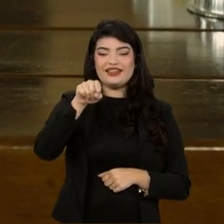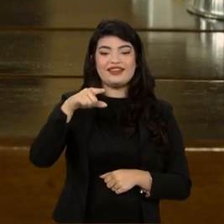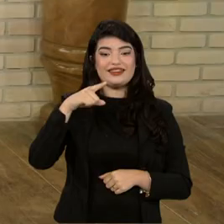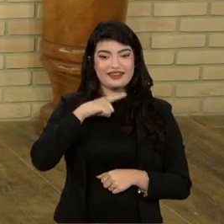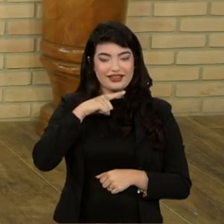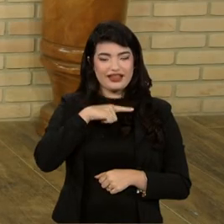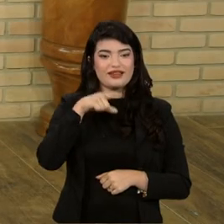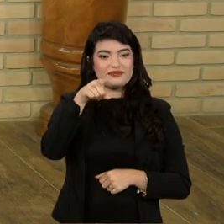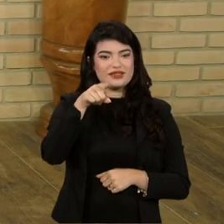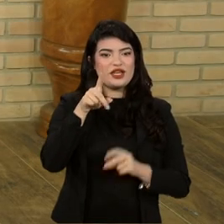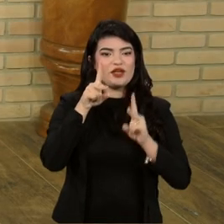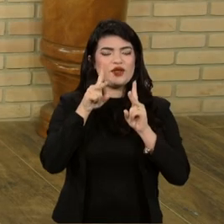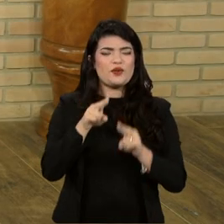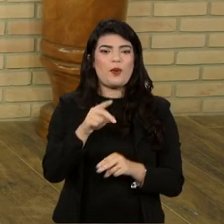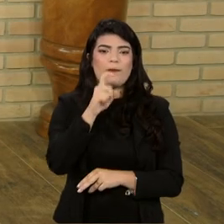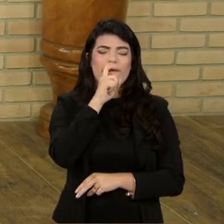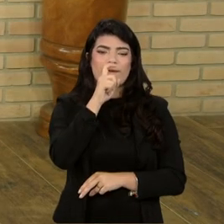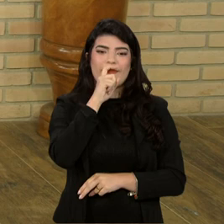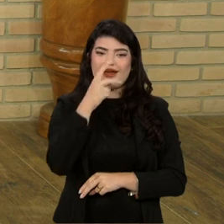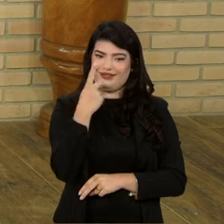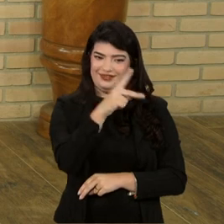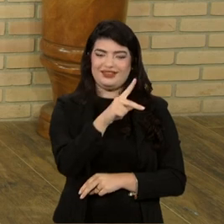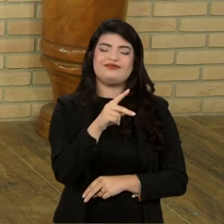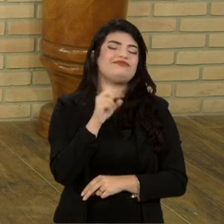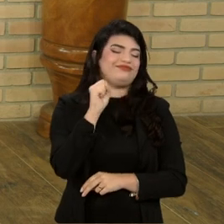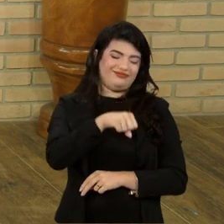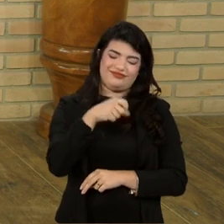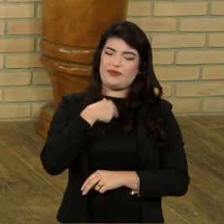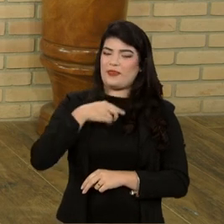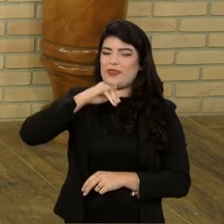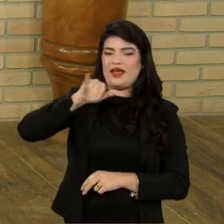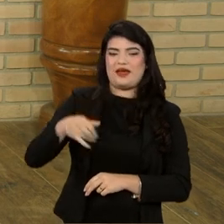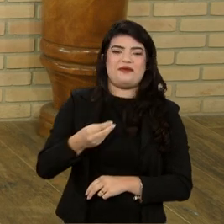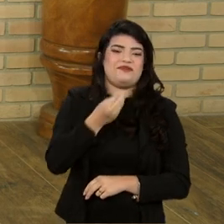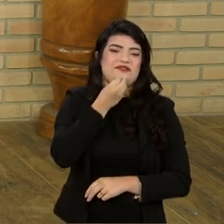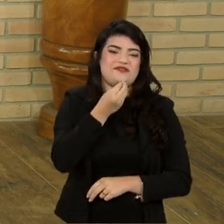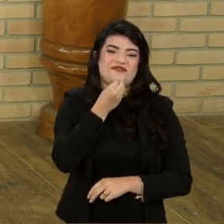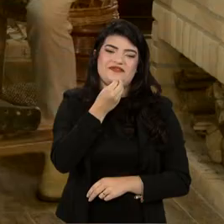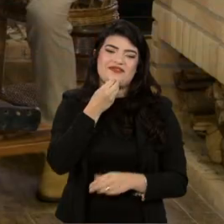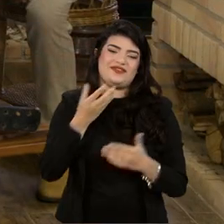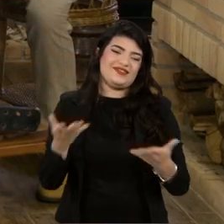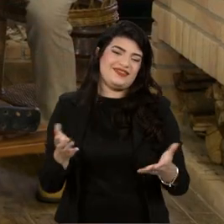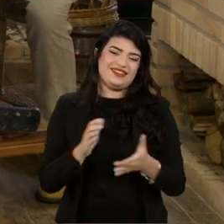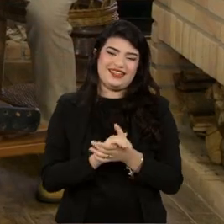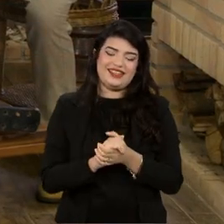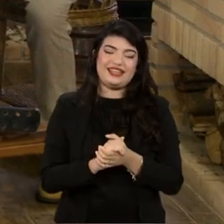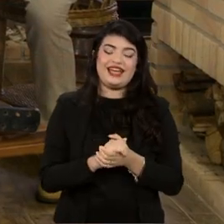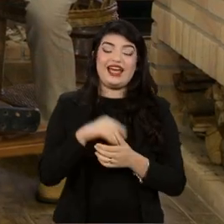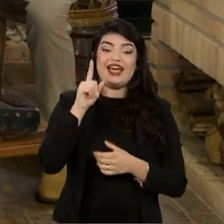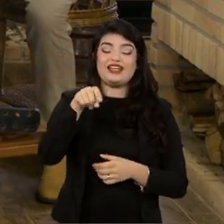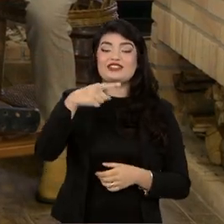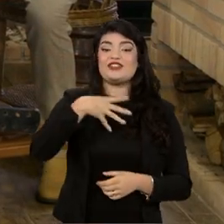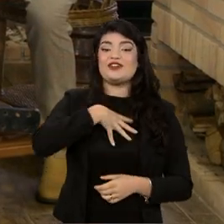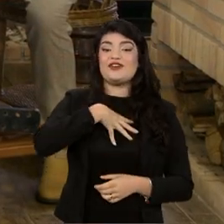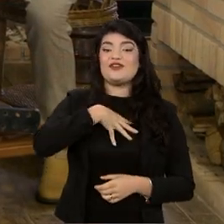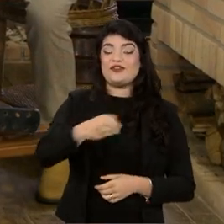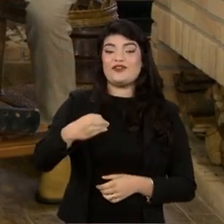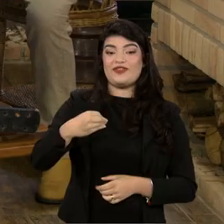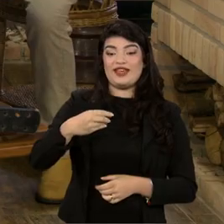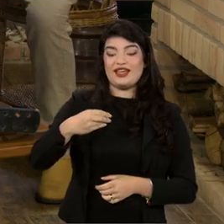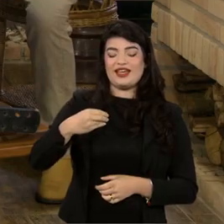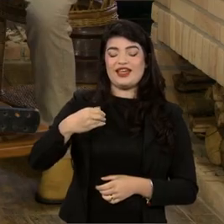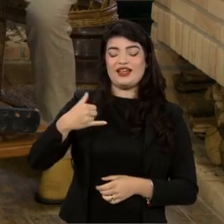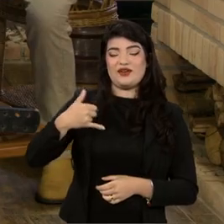um paizão desse aqui. Ah, eu só aproveito, né? O Bavini é meu filho mais velho, Marco,